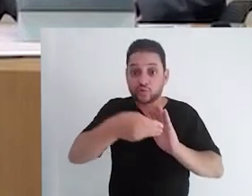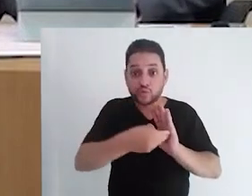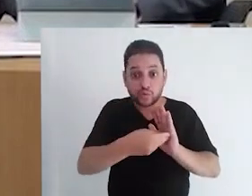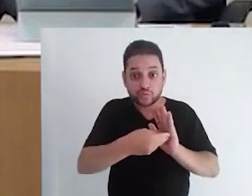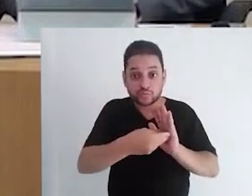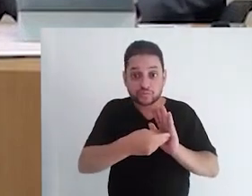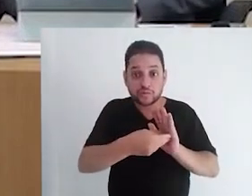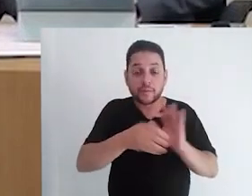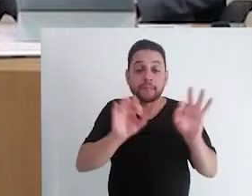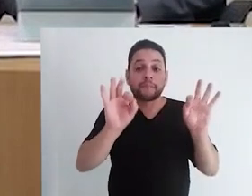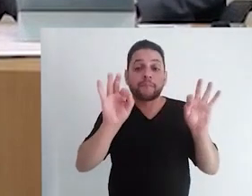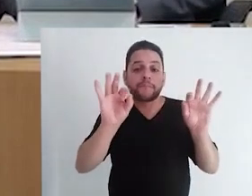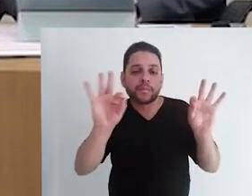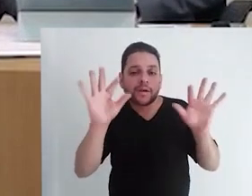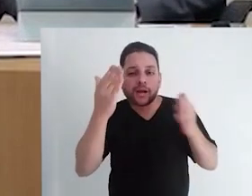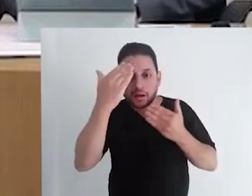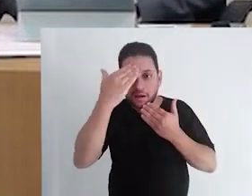agradecer